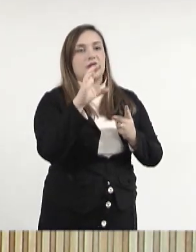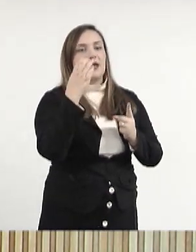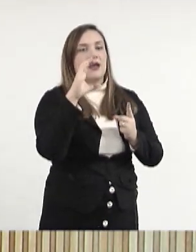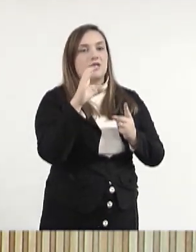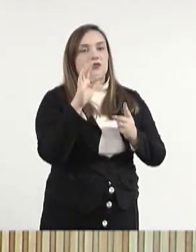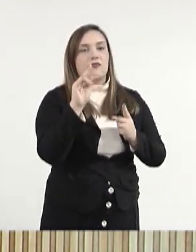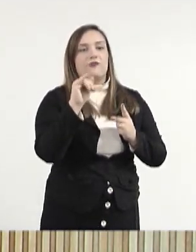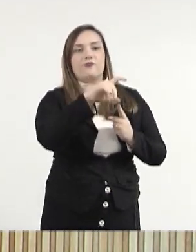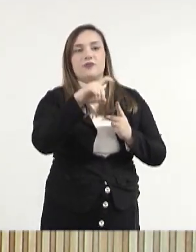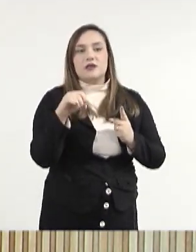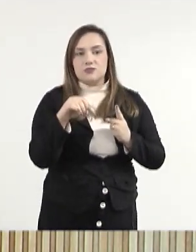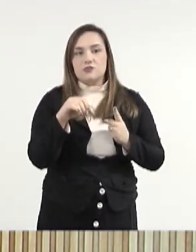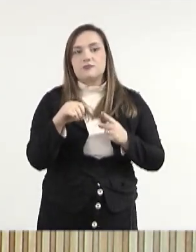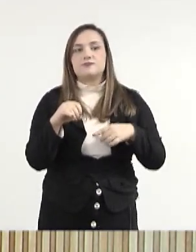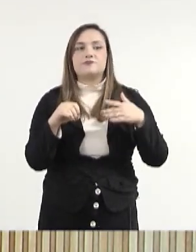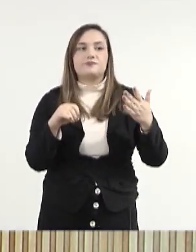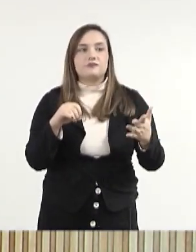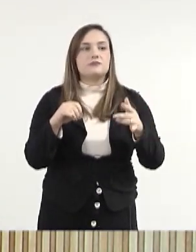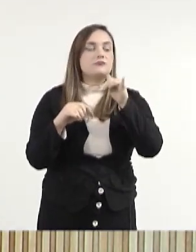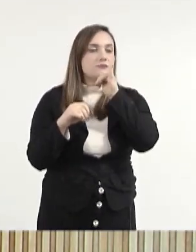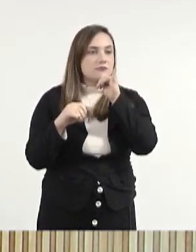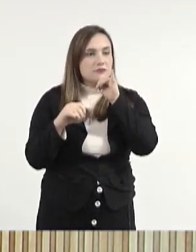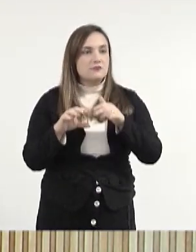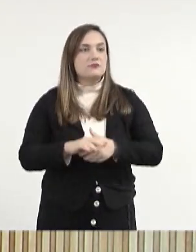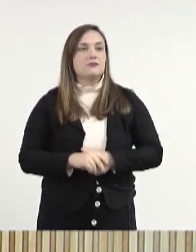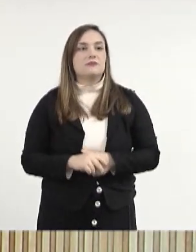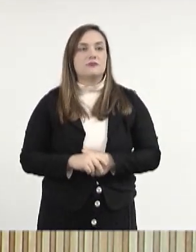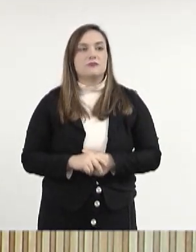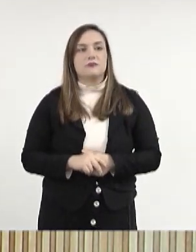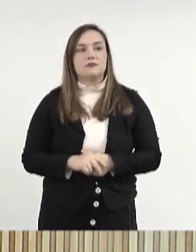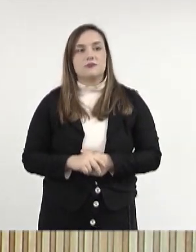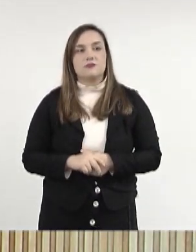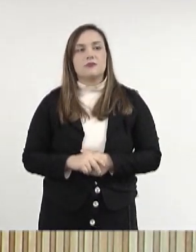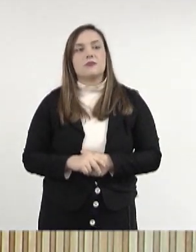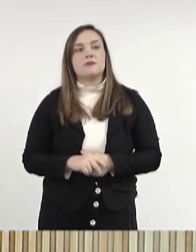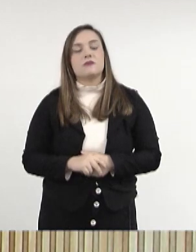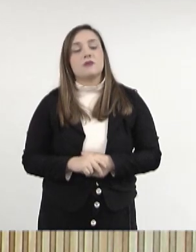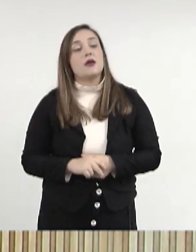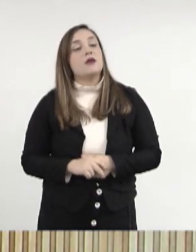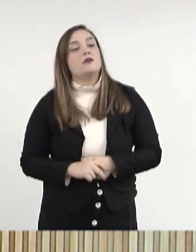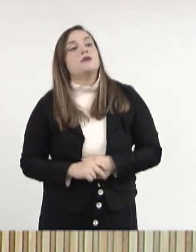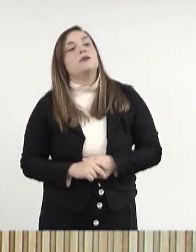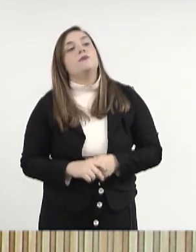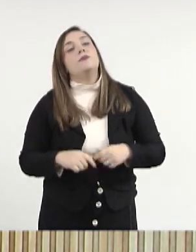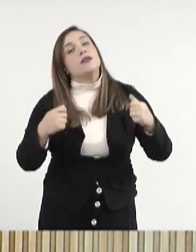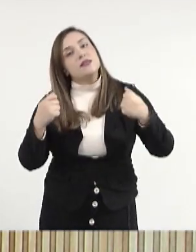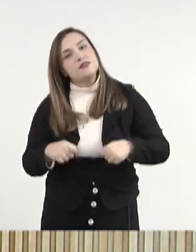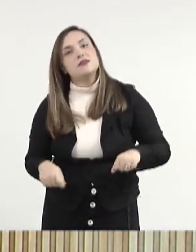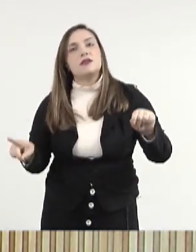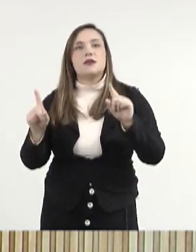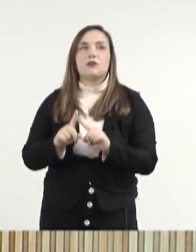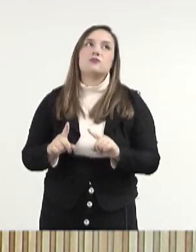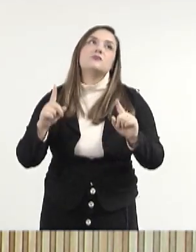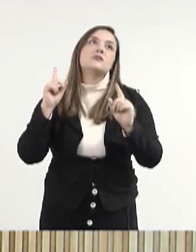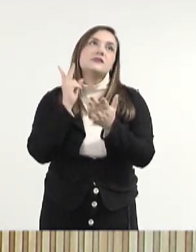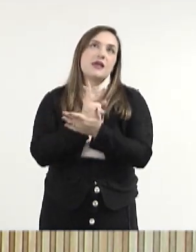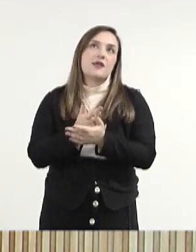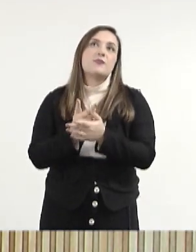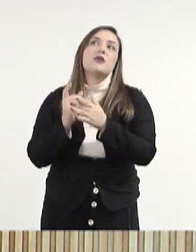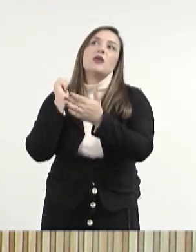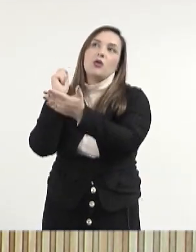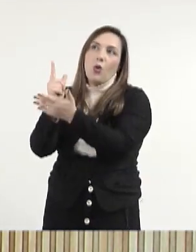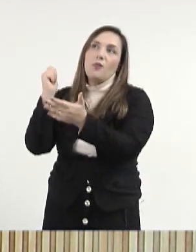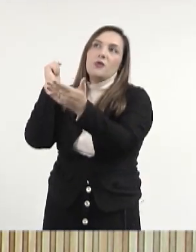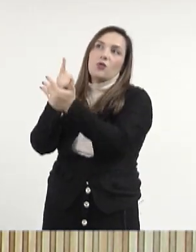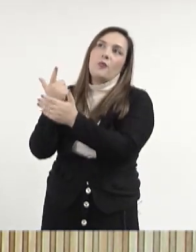que a empresa, a partir da sua atividade, já tem um valor fixo e não a cada importação ter que ficar prestando contas para a Secretaria de Estado de